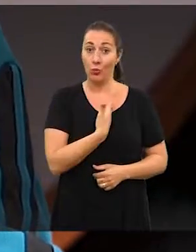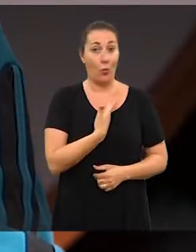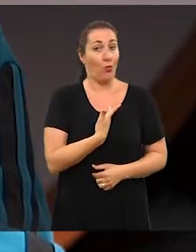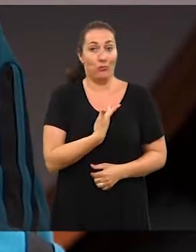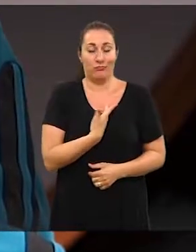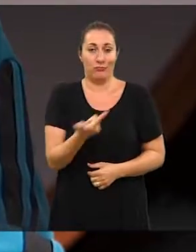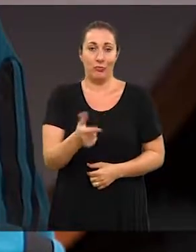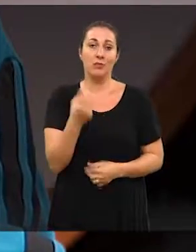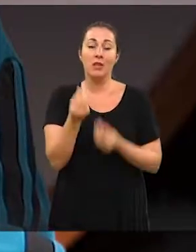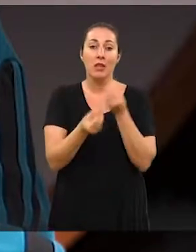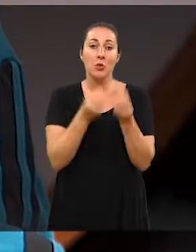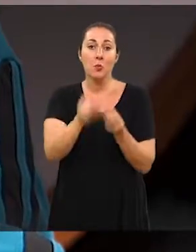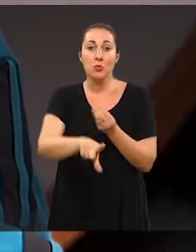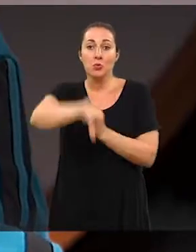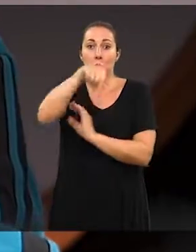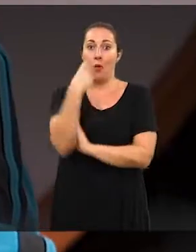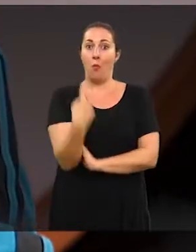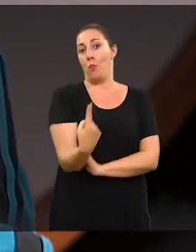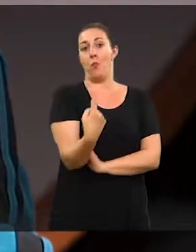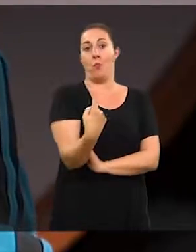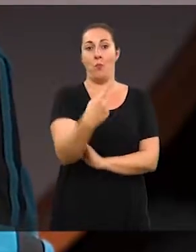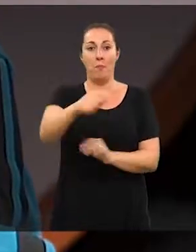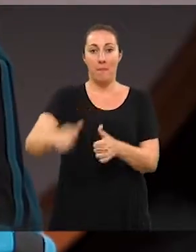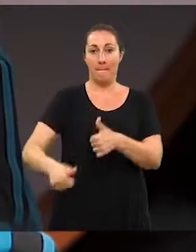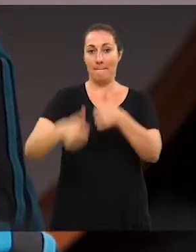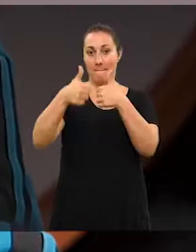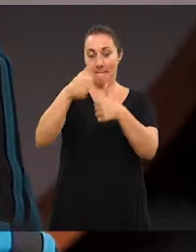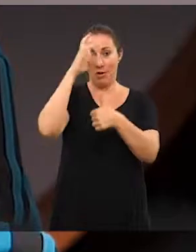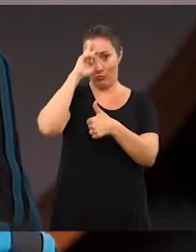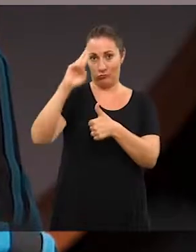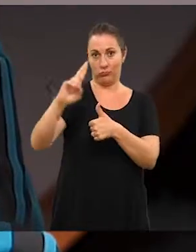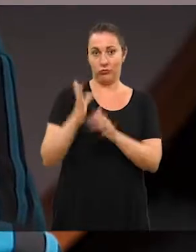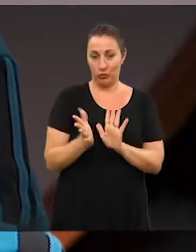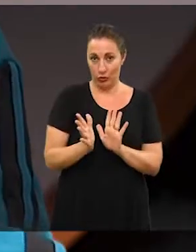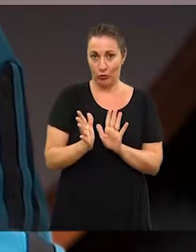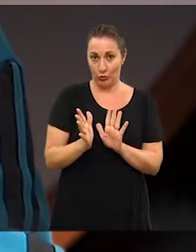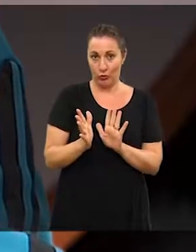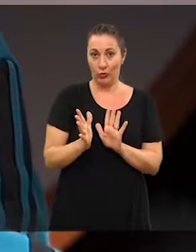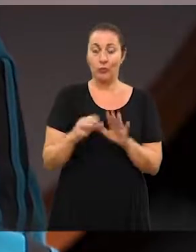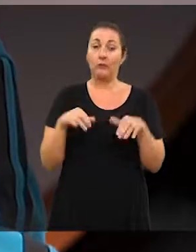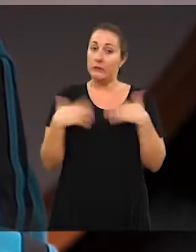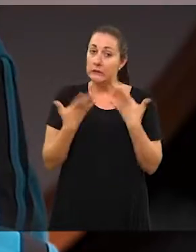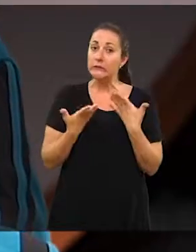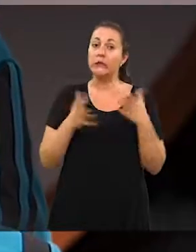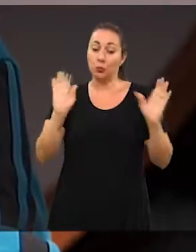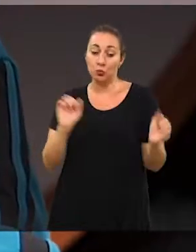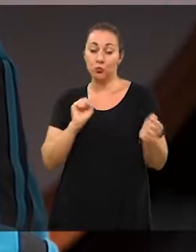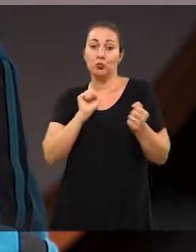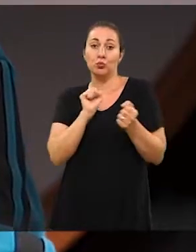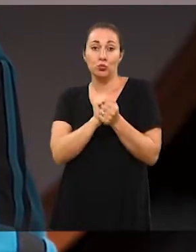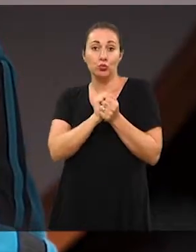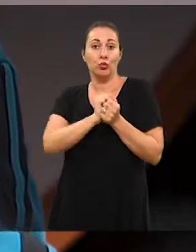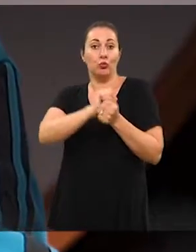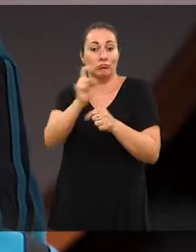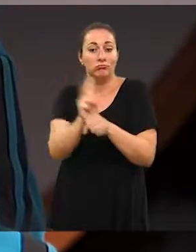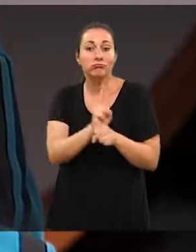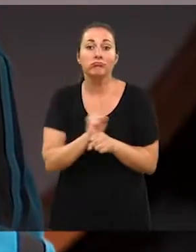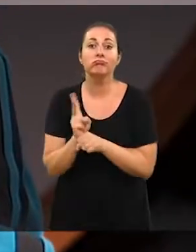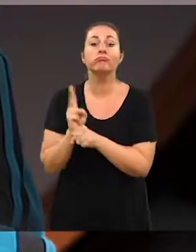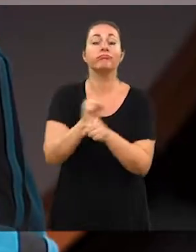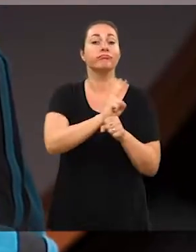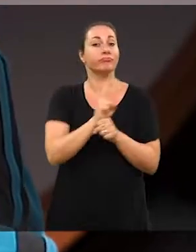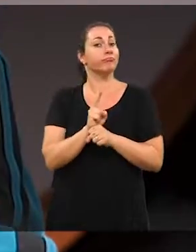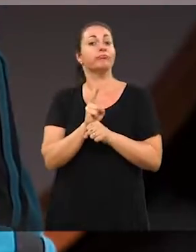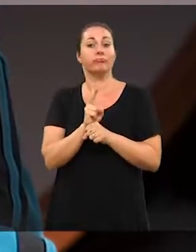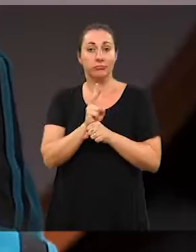tem como destacar sempre o melhor, nós como coordenadoria. Uhum. Então, como tem os olhos da comunidade envolvida, tem